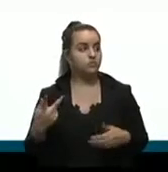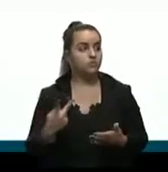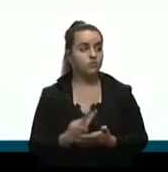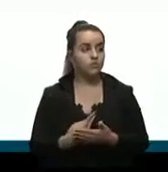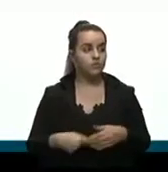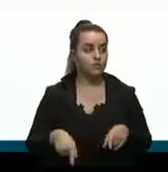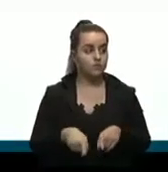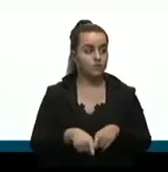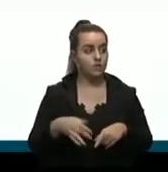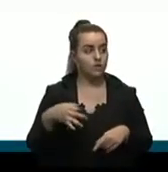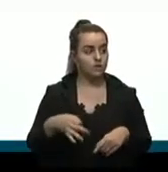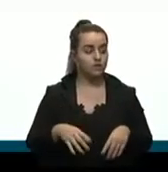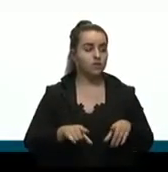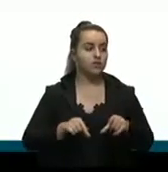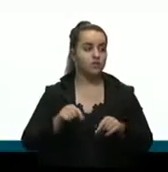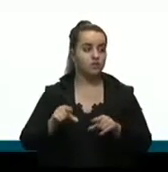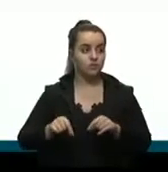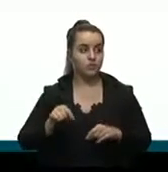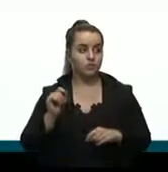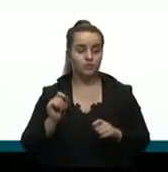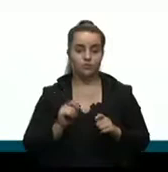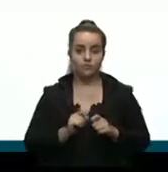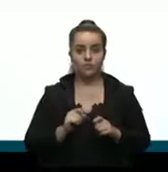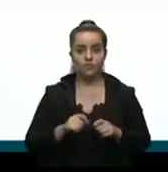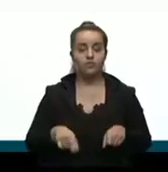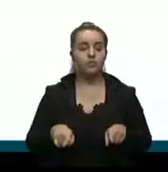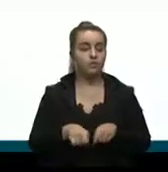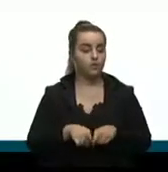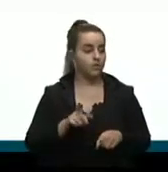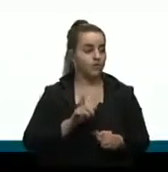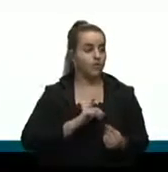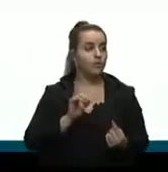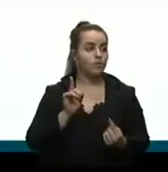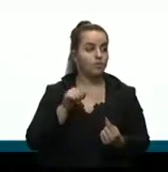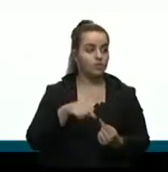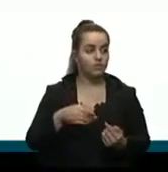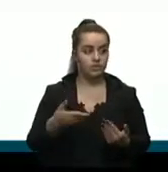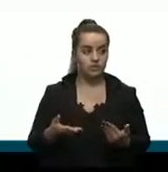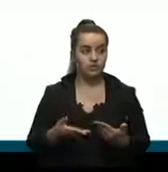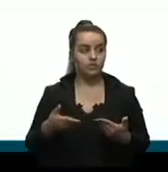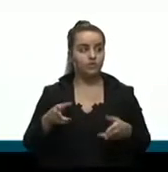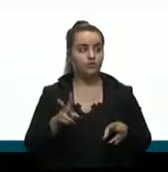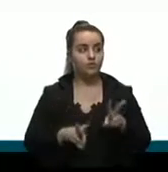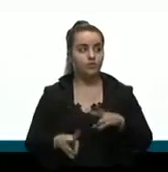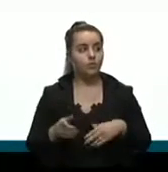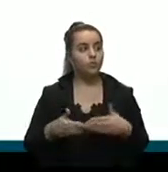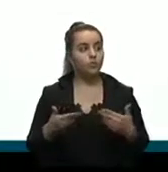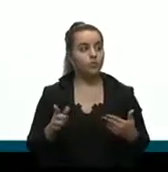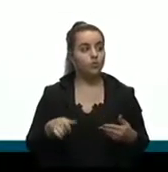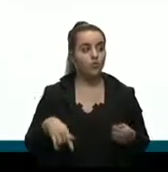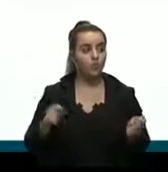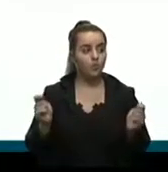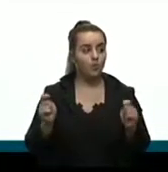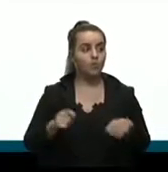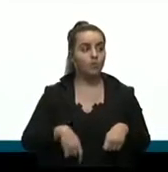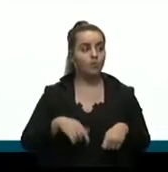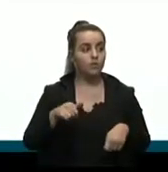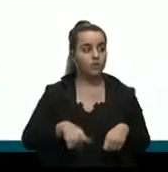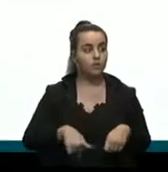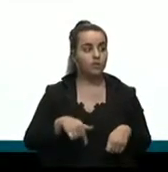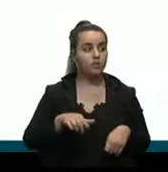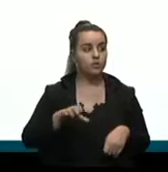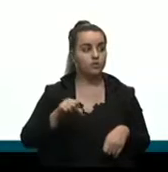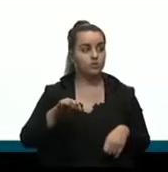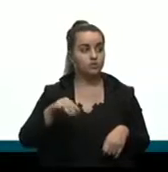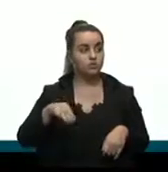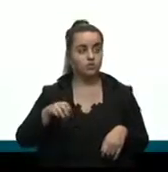e acertos nas tomadas de decisão. Temos também por objetivo mensurar a chance de determinado estimador pertencer a